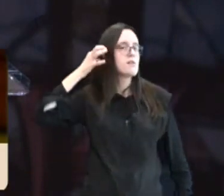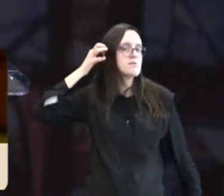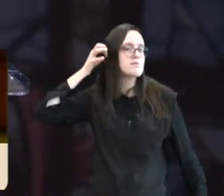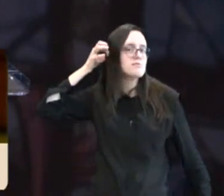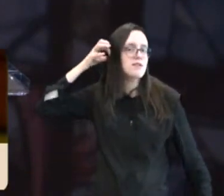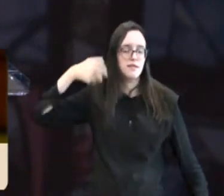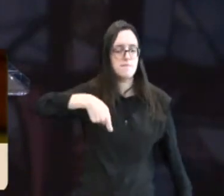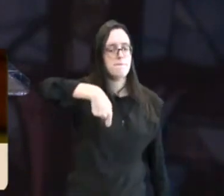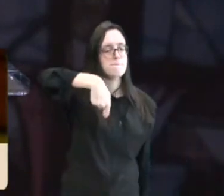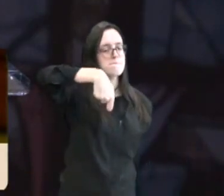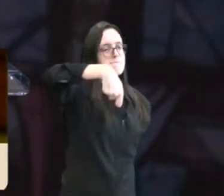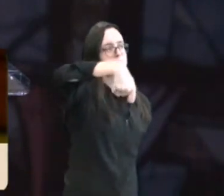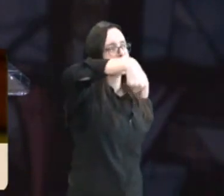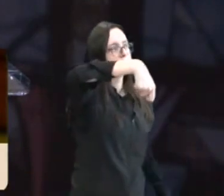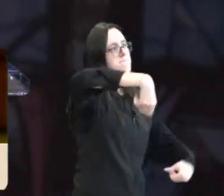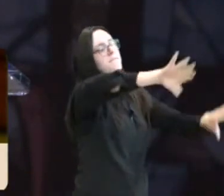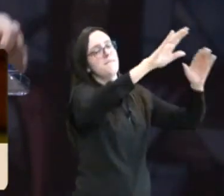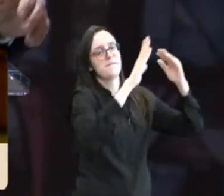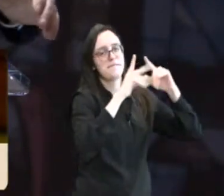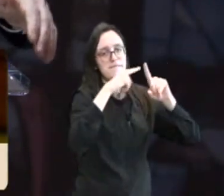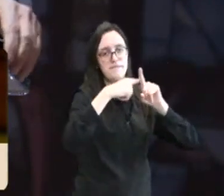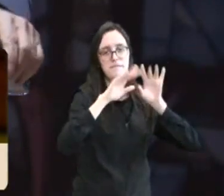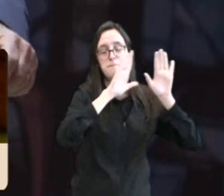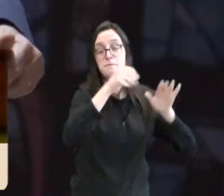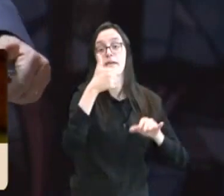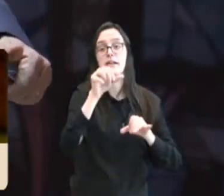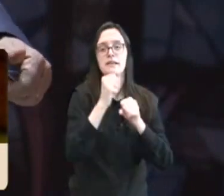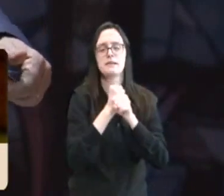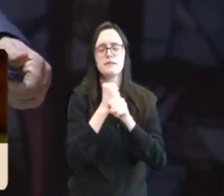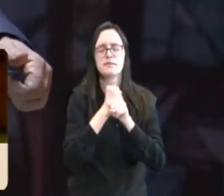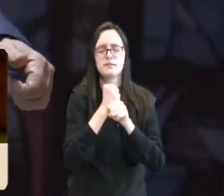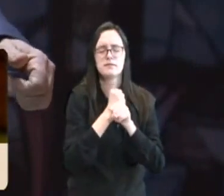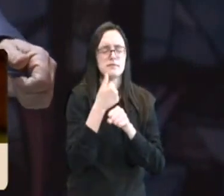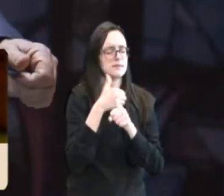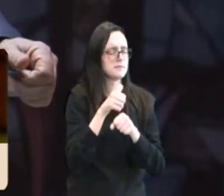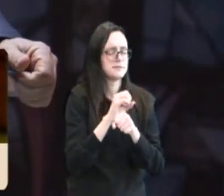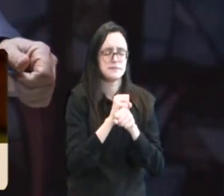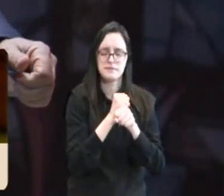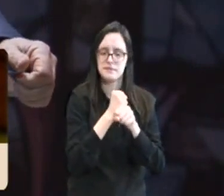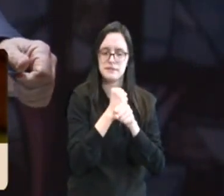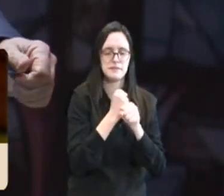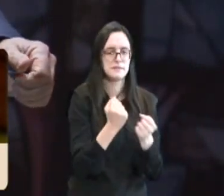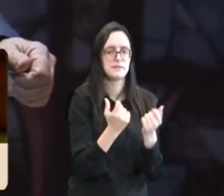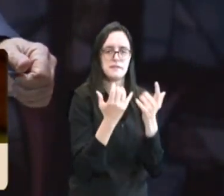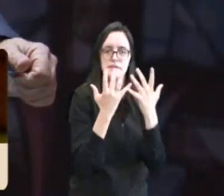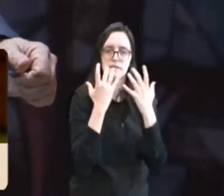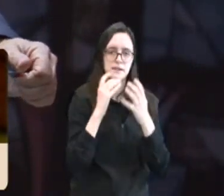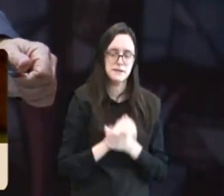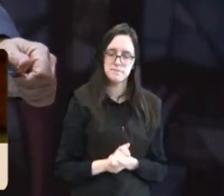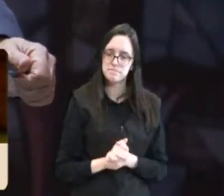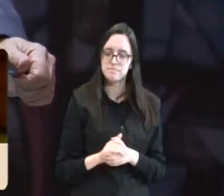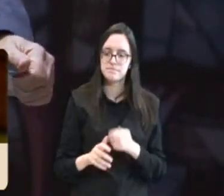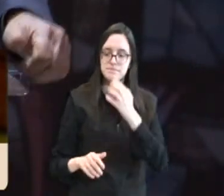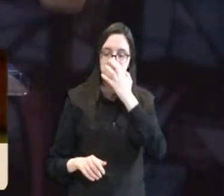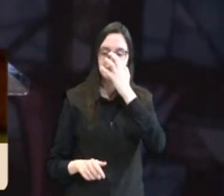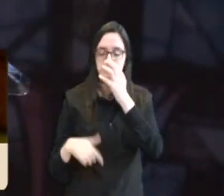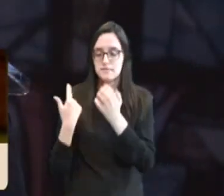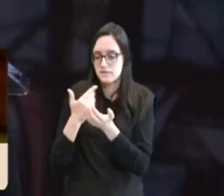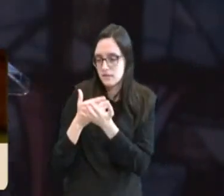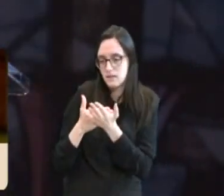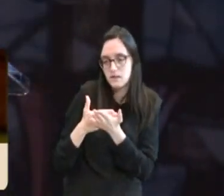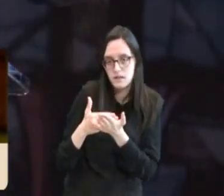assim e jogou lá. E foram 10 anos ali abençoadíssimos. E quando começamos a